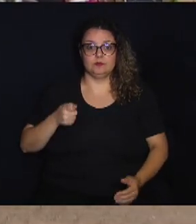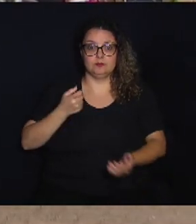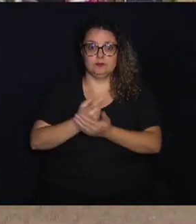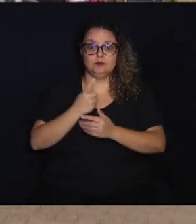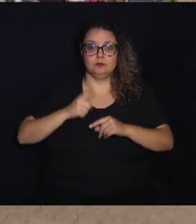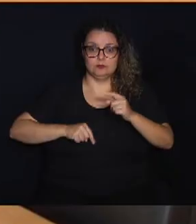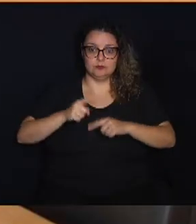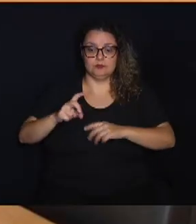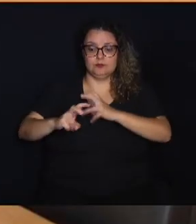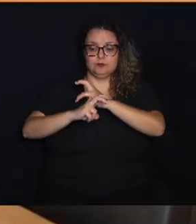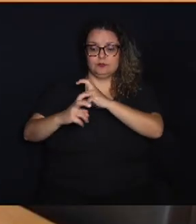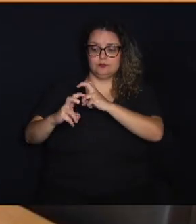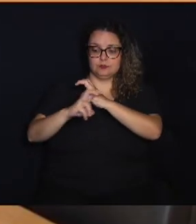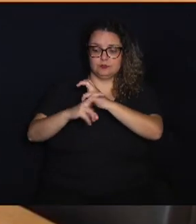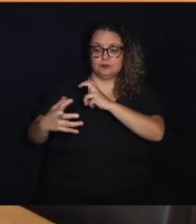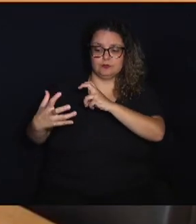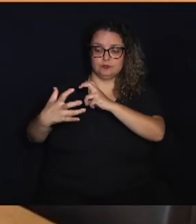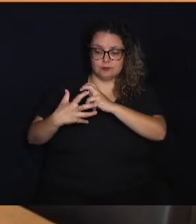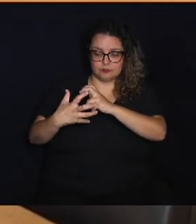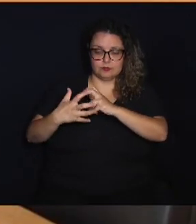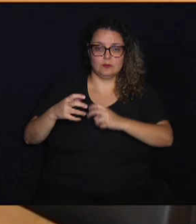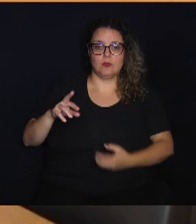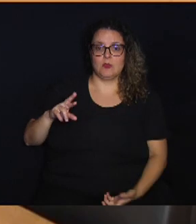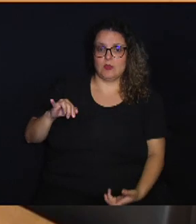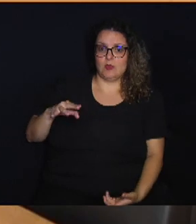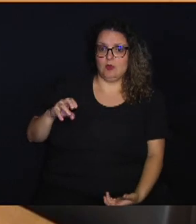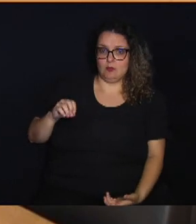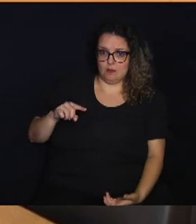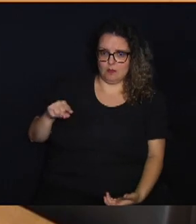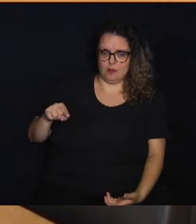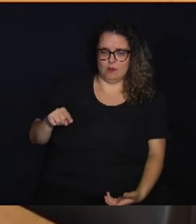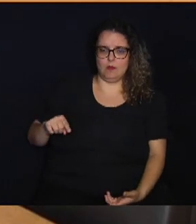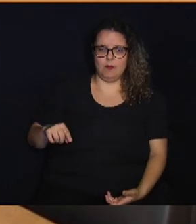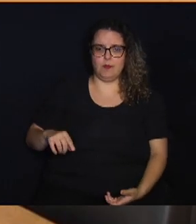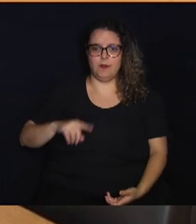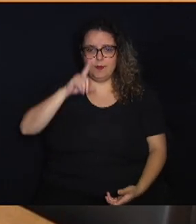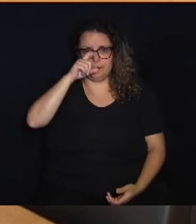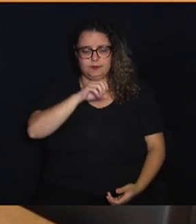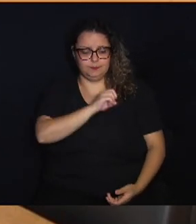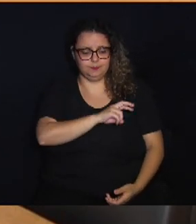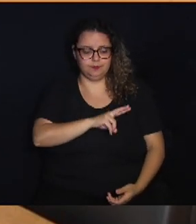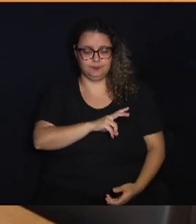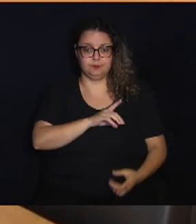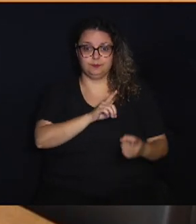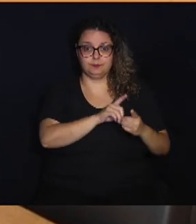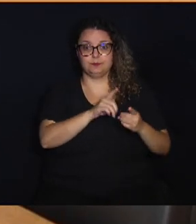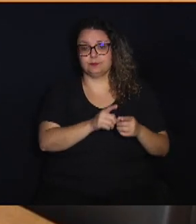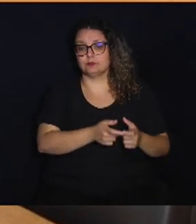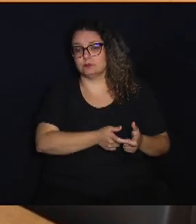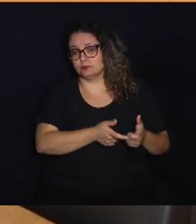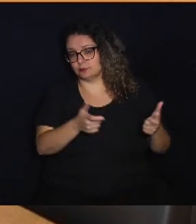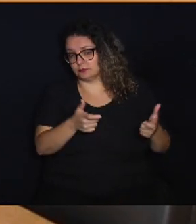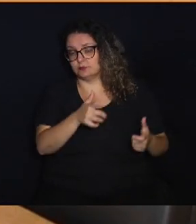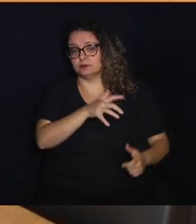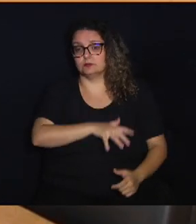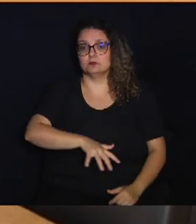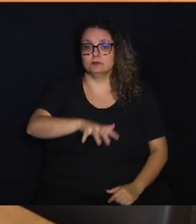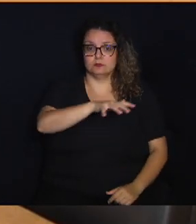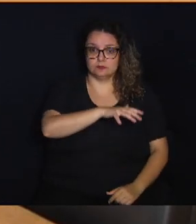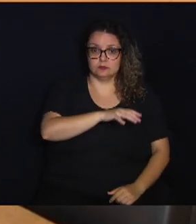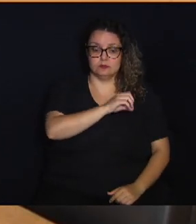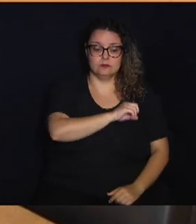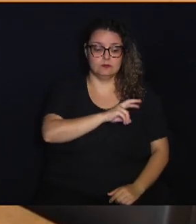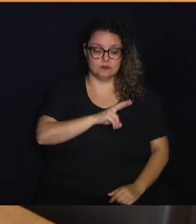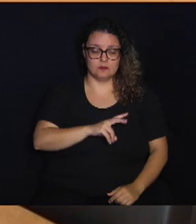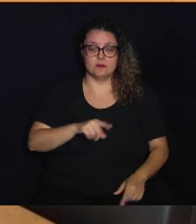Hospital Ouro Verde. O Hospital Ouro Verde atende a uma população muito grande, né? Tanto da região do Ouro